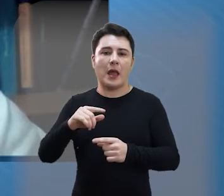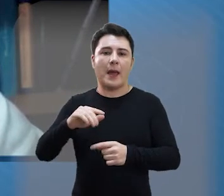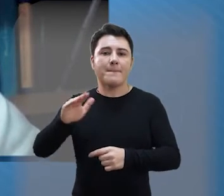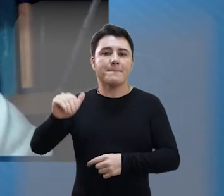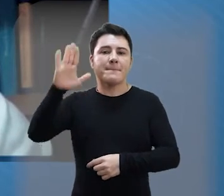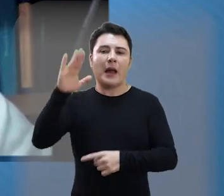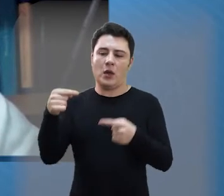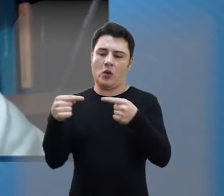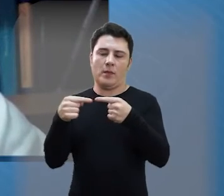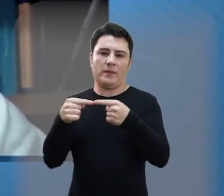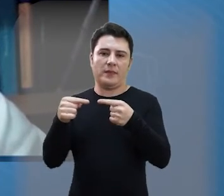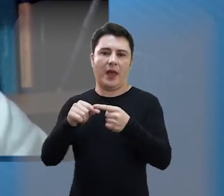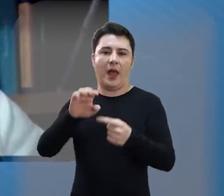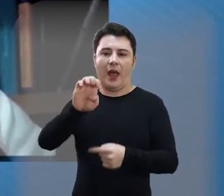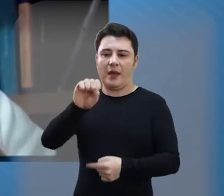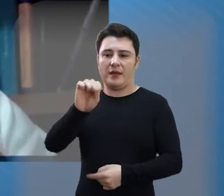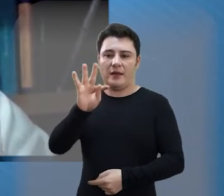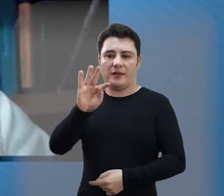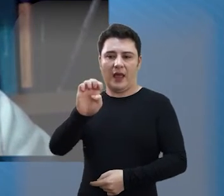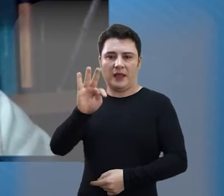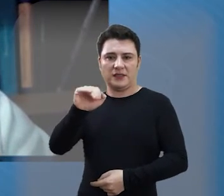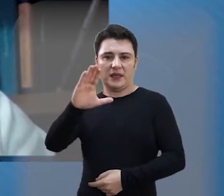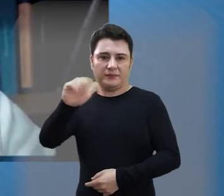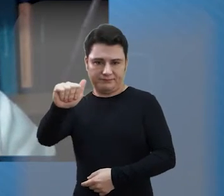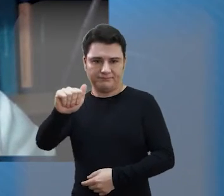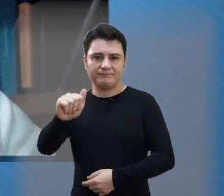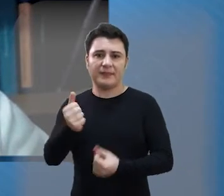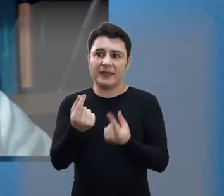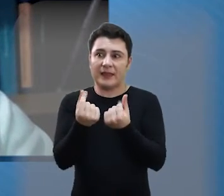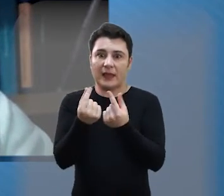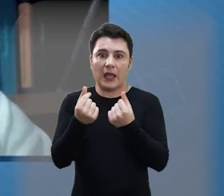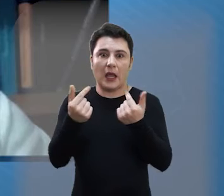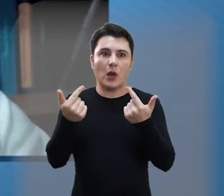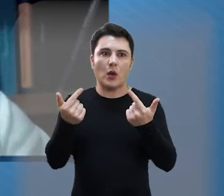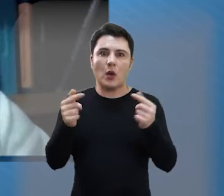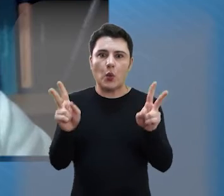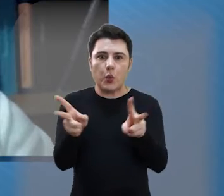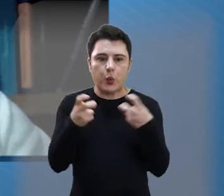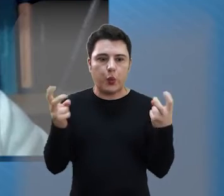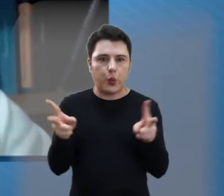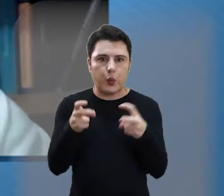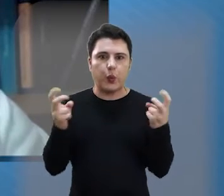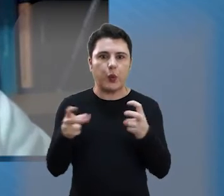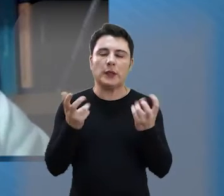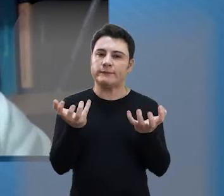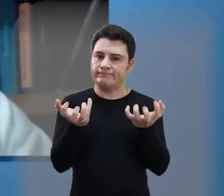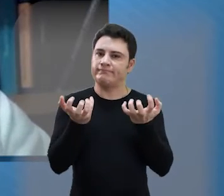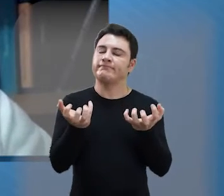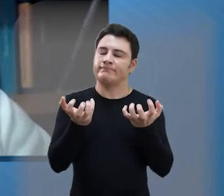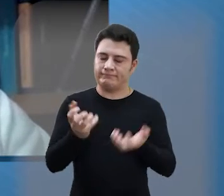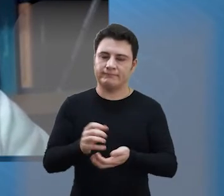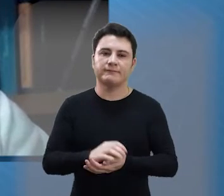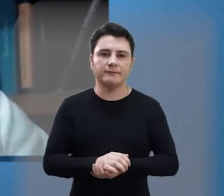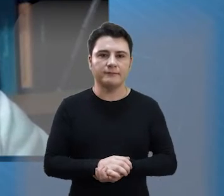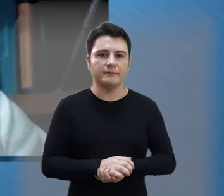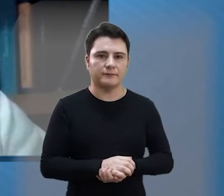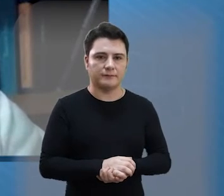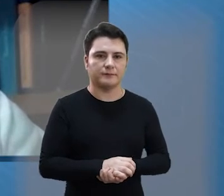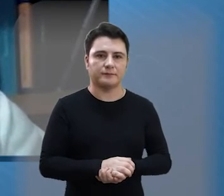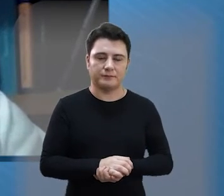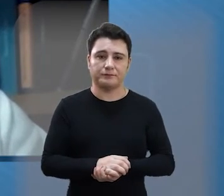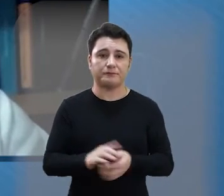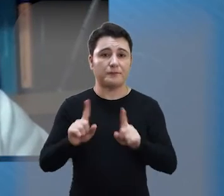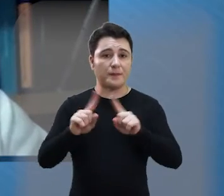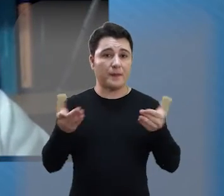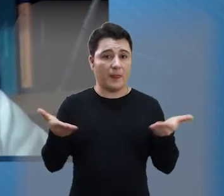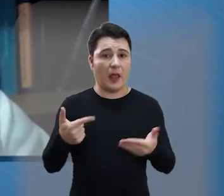de lucratividade. Na minha área, esta parte estética, ela visa muito essa história do